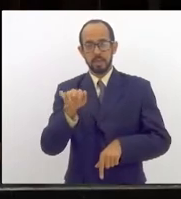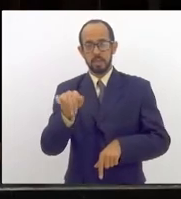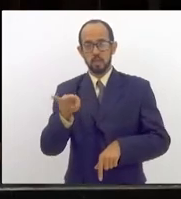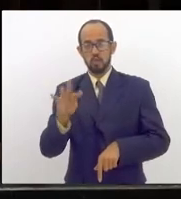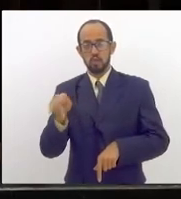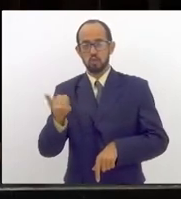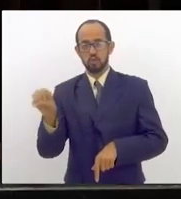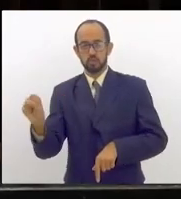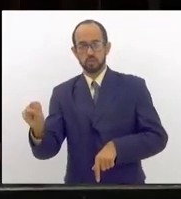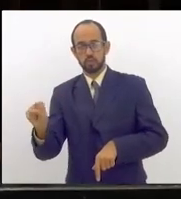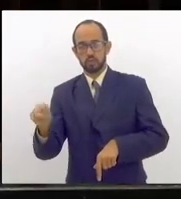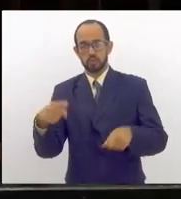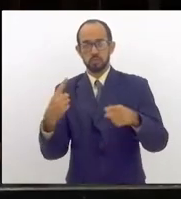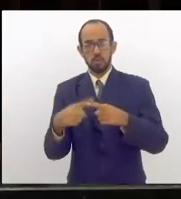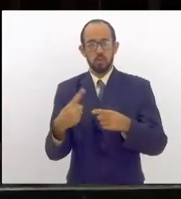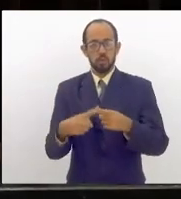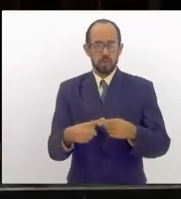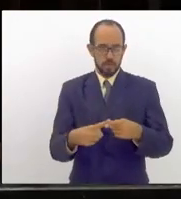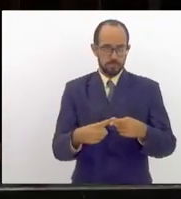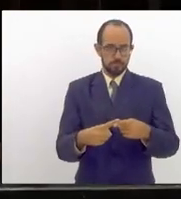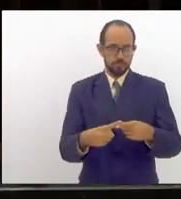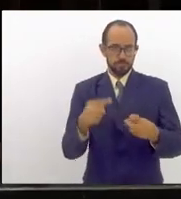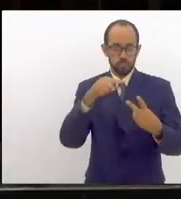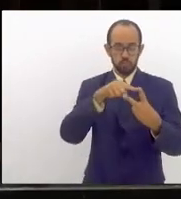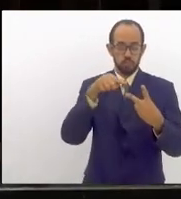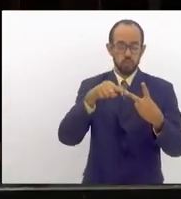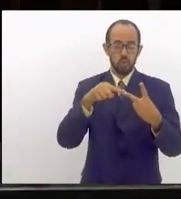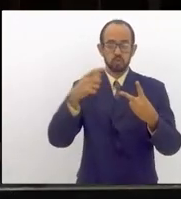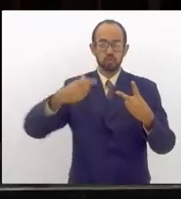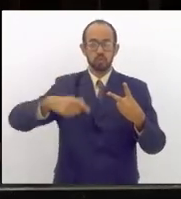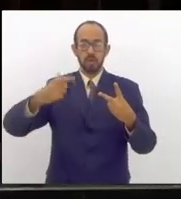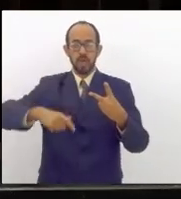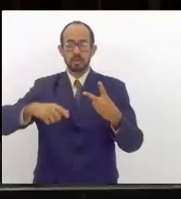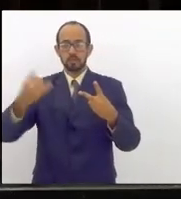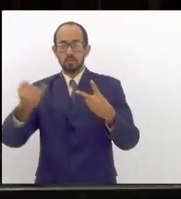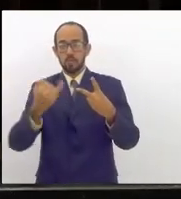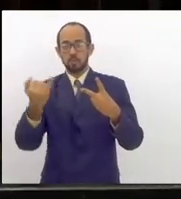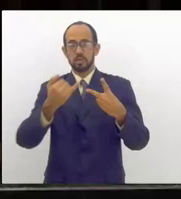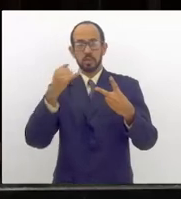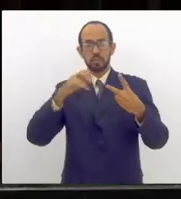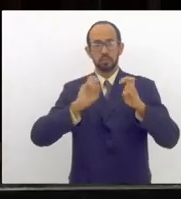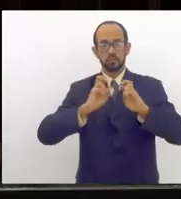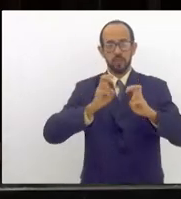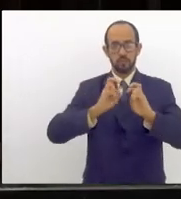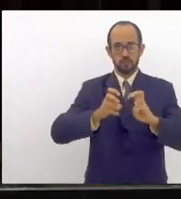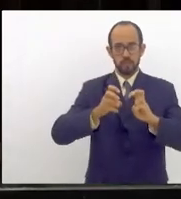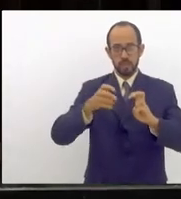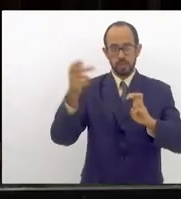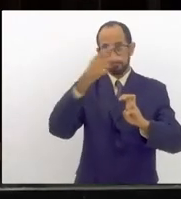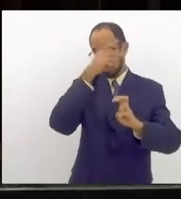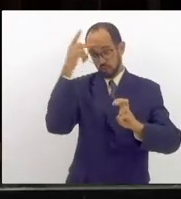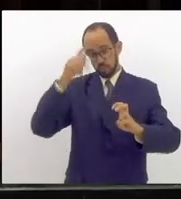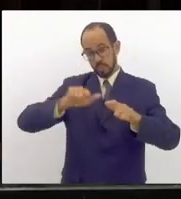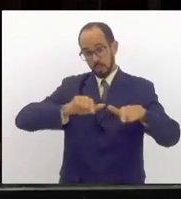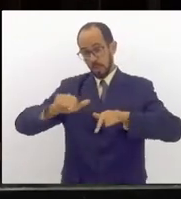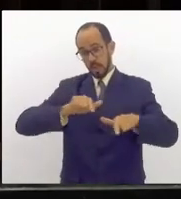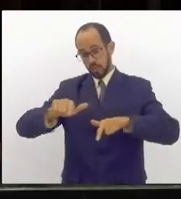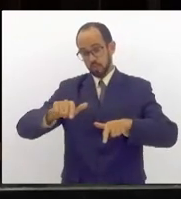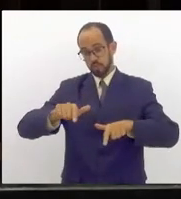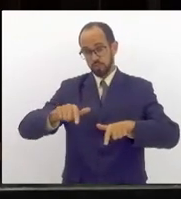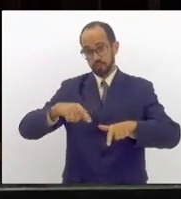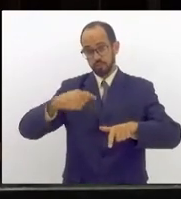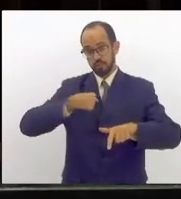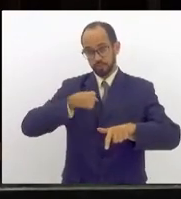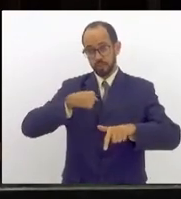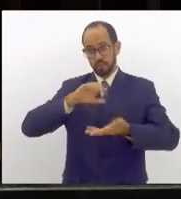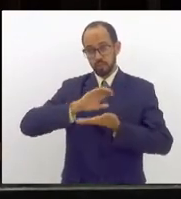nós estamos colocando isso porque ali tem dois pontos importantes ferrovia que as pessoas trabalham e eu tava como